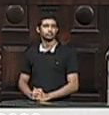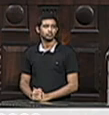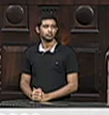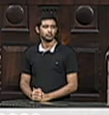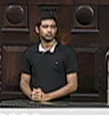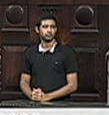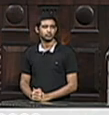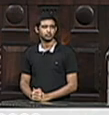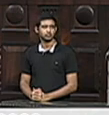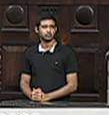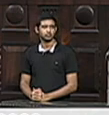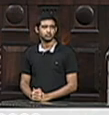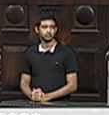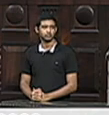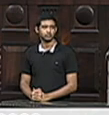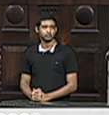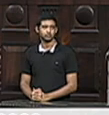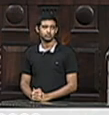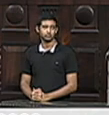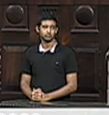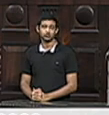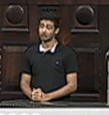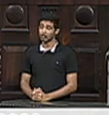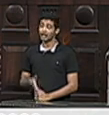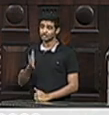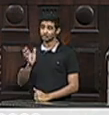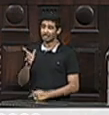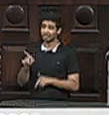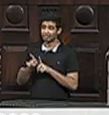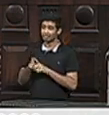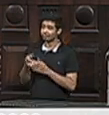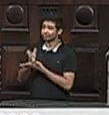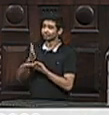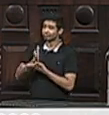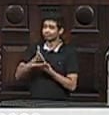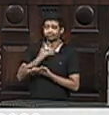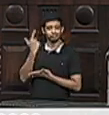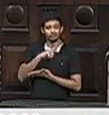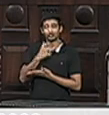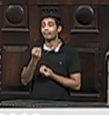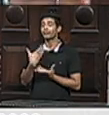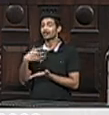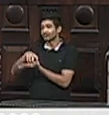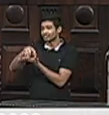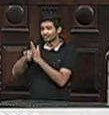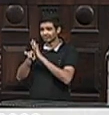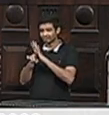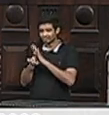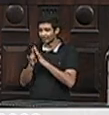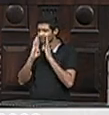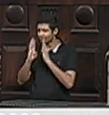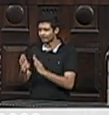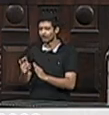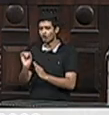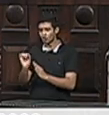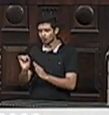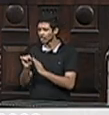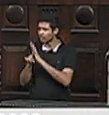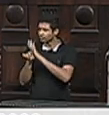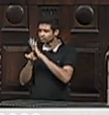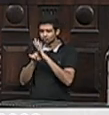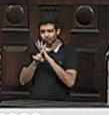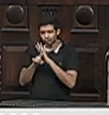em 55, que já assessorou o governo federal em várias configurações, em vários governos,